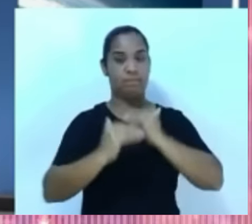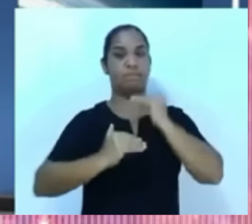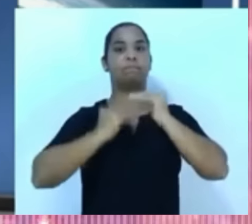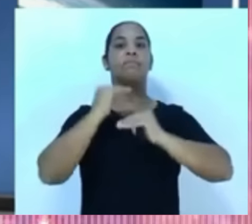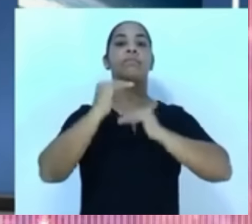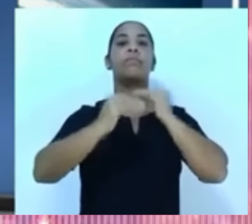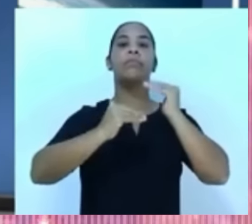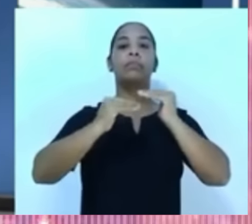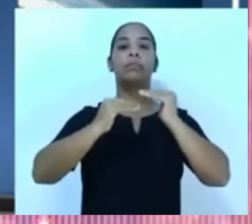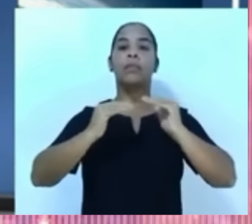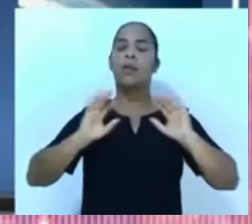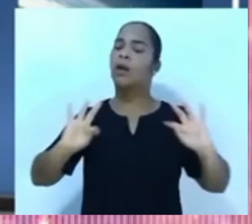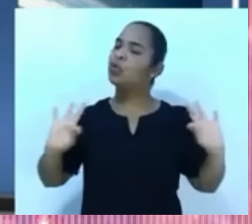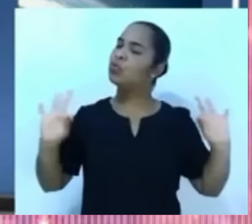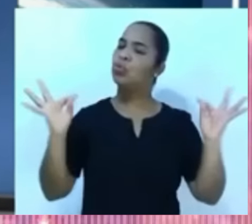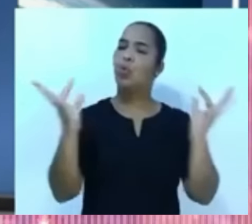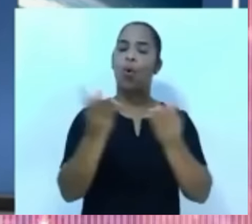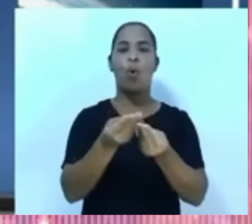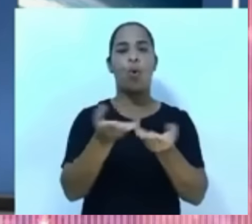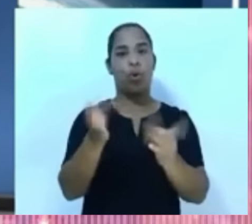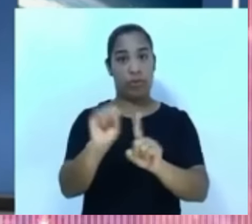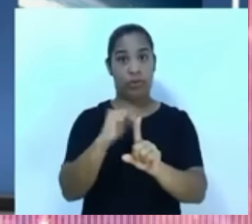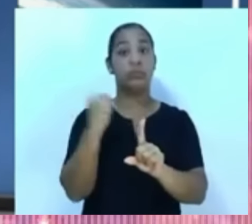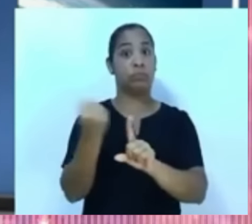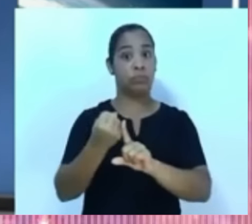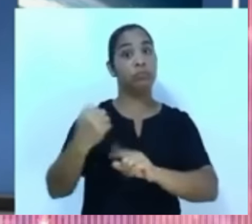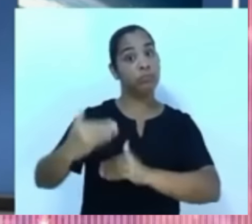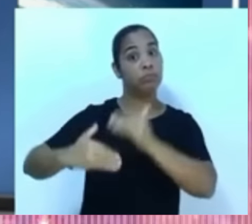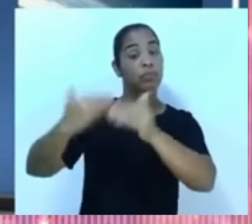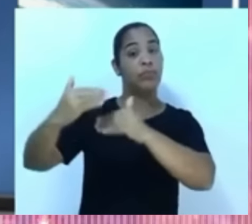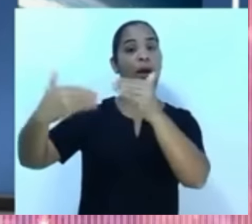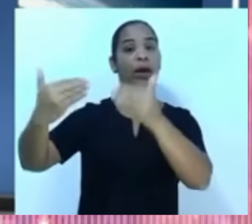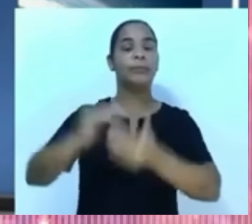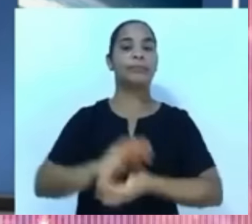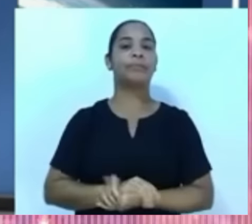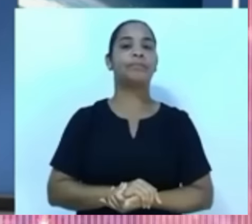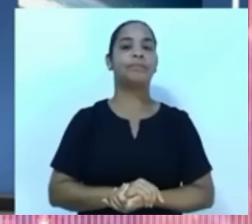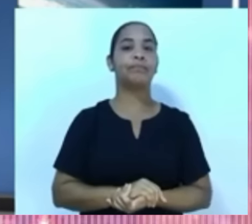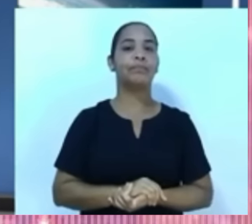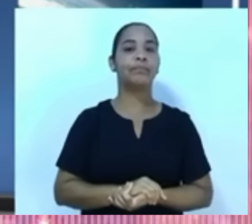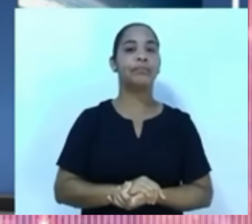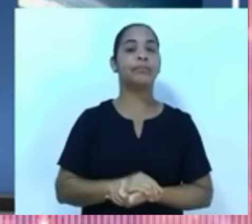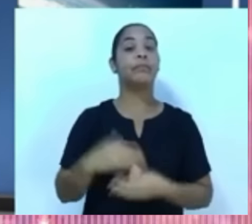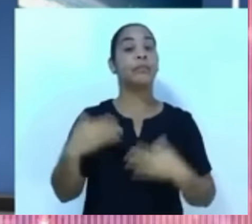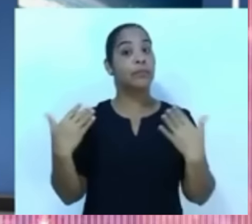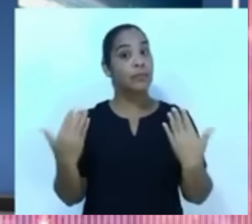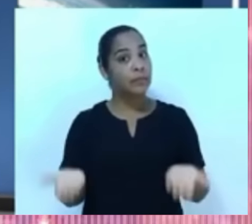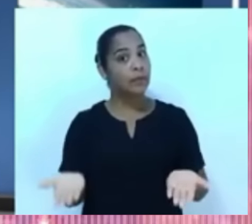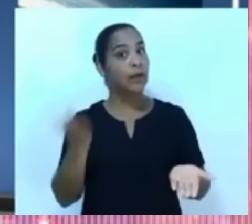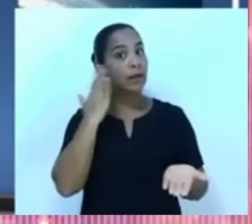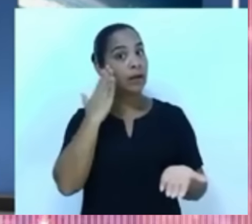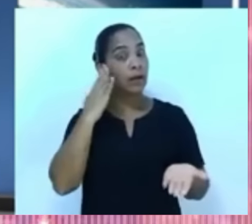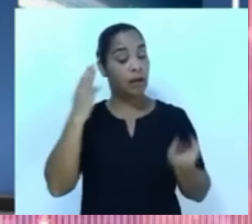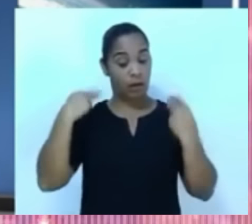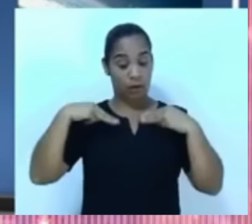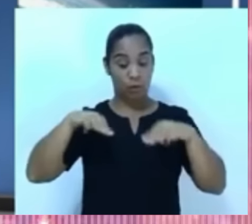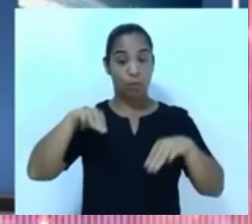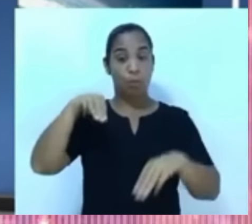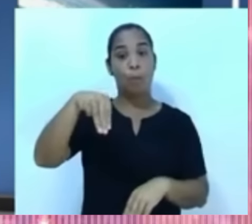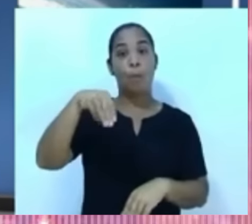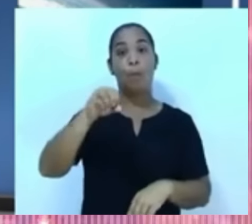como em toda a sociedade ele então me redarguiu Mas afinal o que é moral e eu